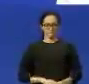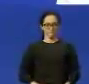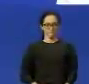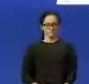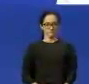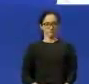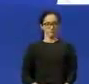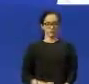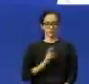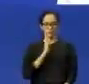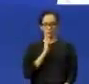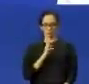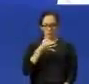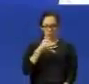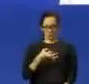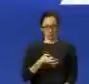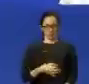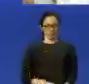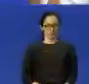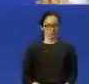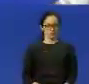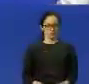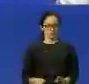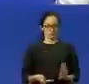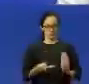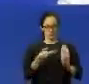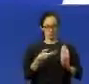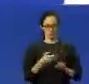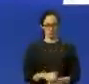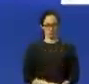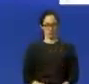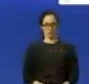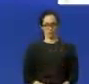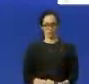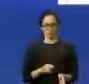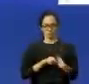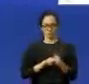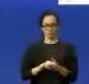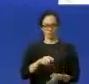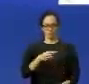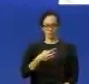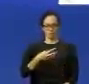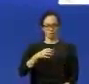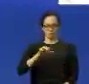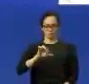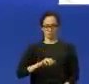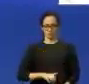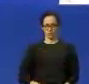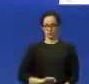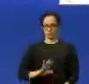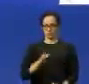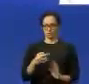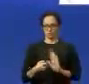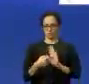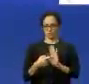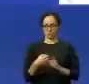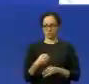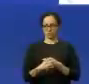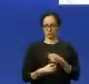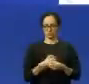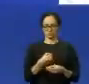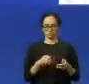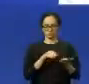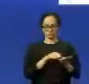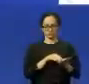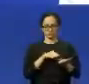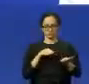né? Então, alternativa B, questão número 138. Questão número 139 é aquela que fala a respeito dos congestionamentos de